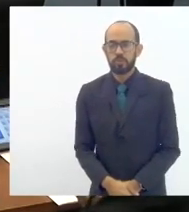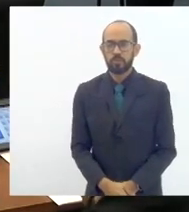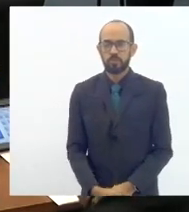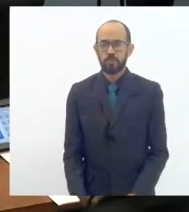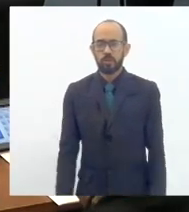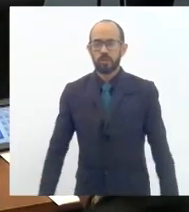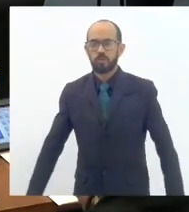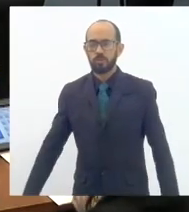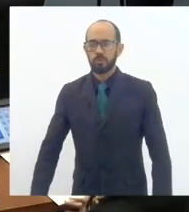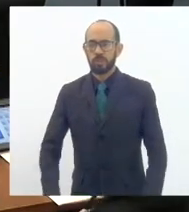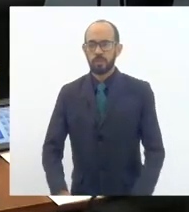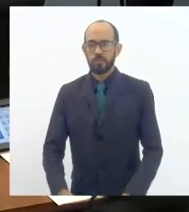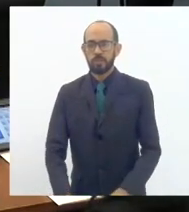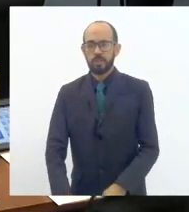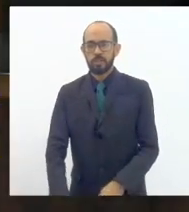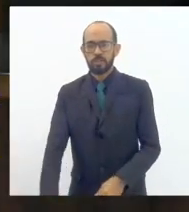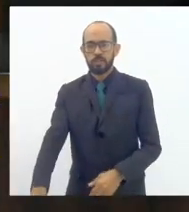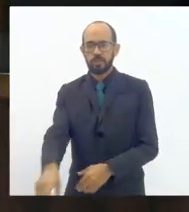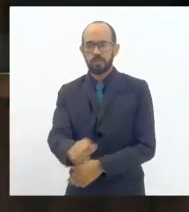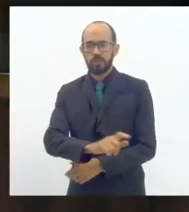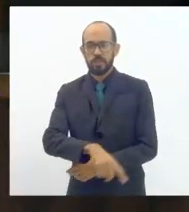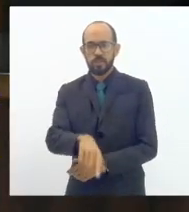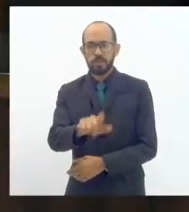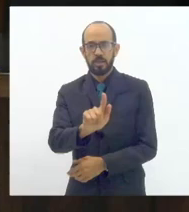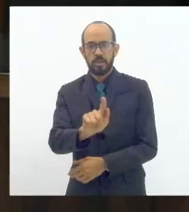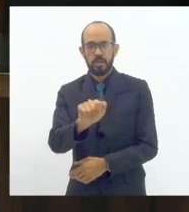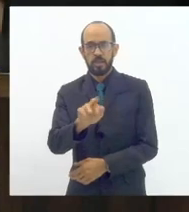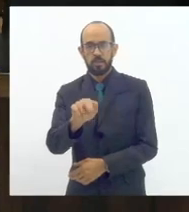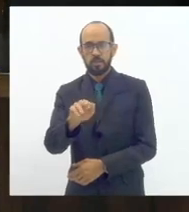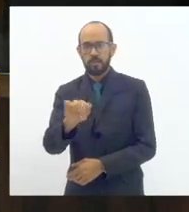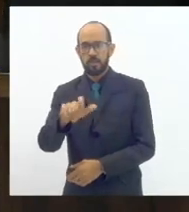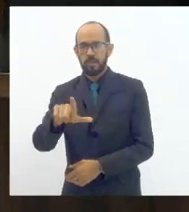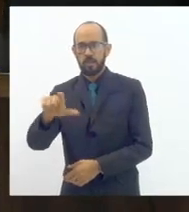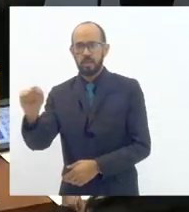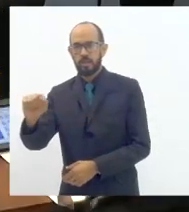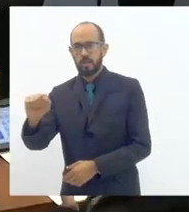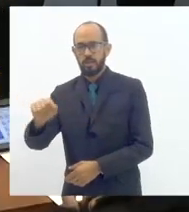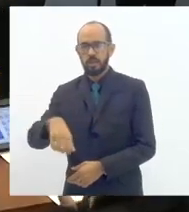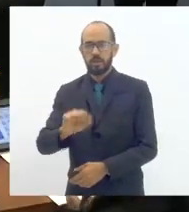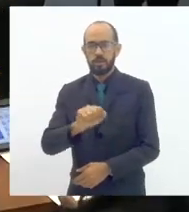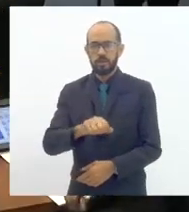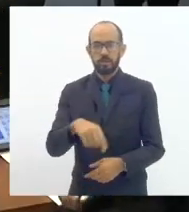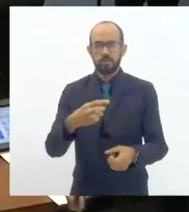Chamo também Gabriela, do município Santo Antônio de Pádua.